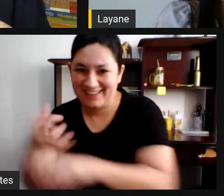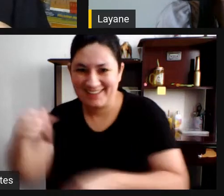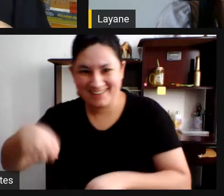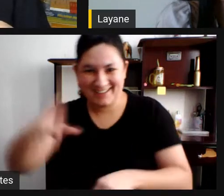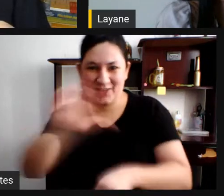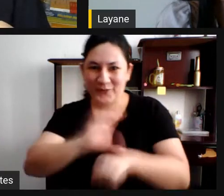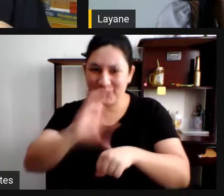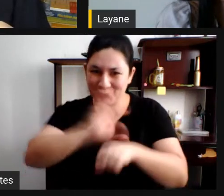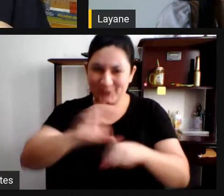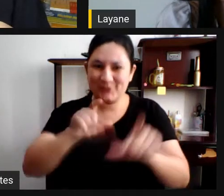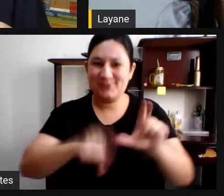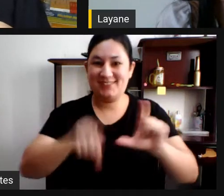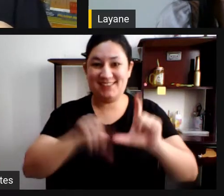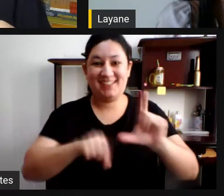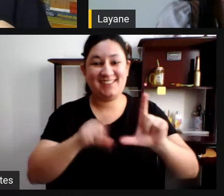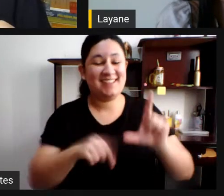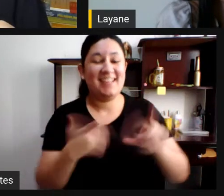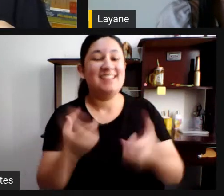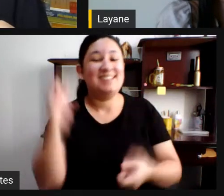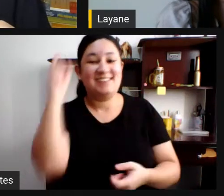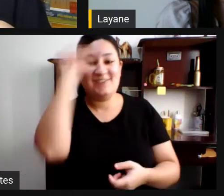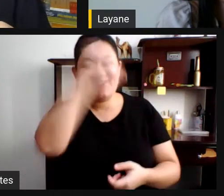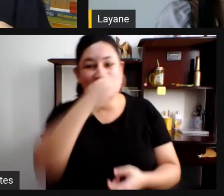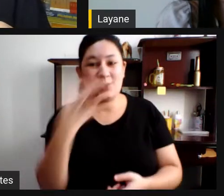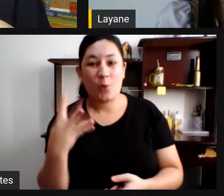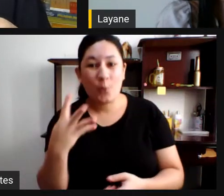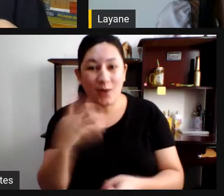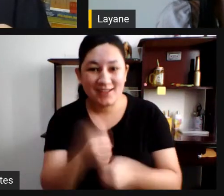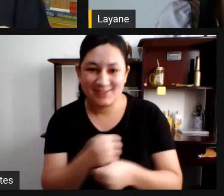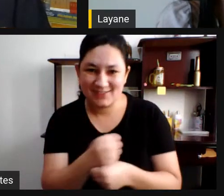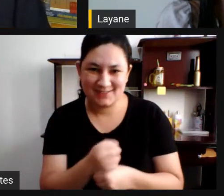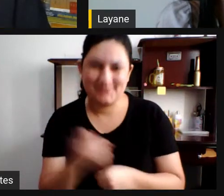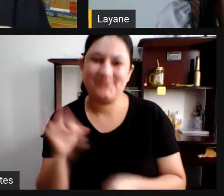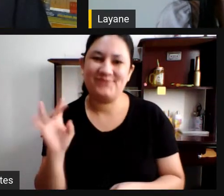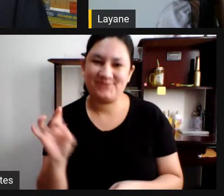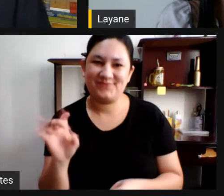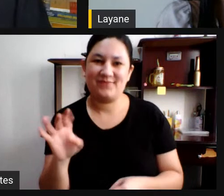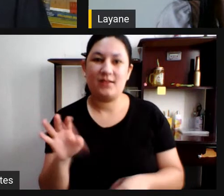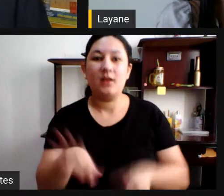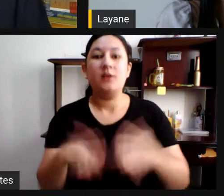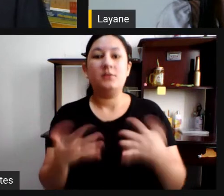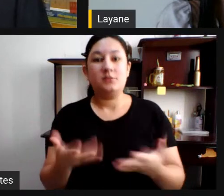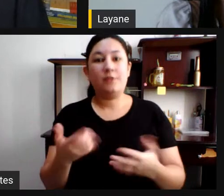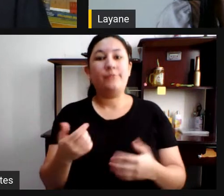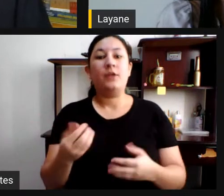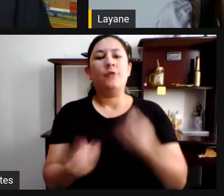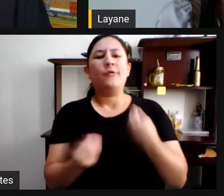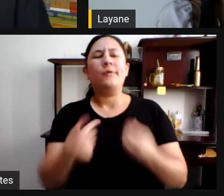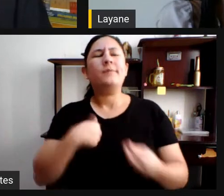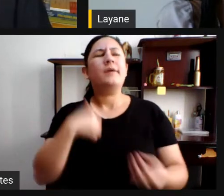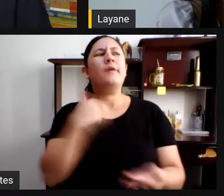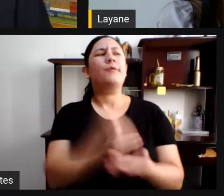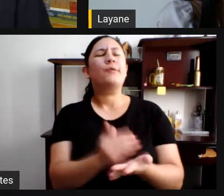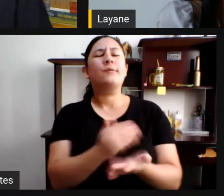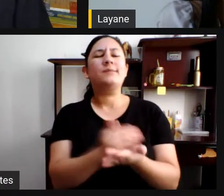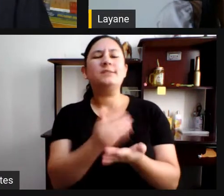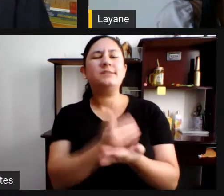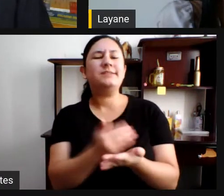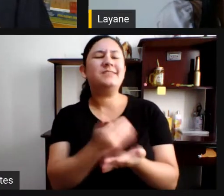suficiente para a gente aprender então eu vou te dizer como eu entrei nos manuscritos sabe